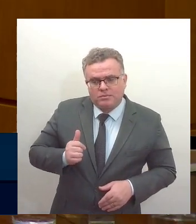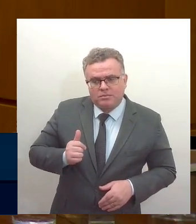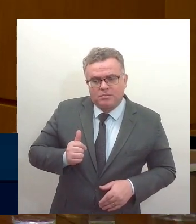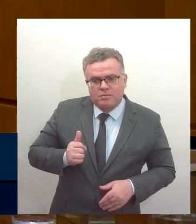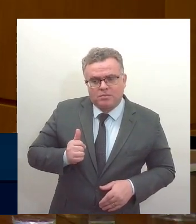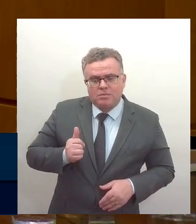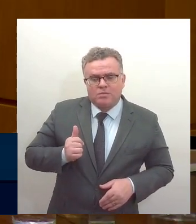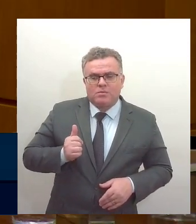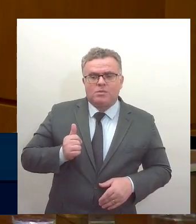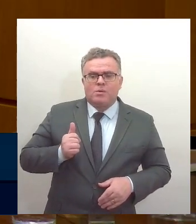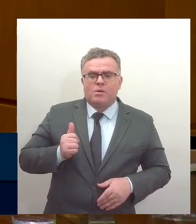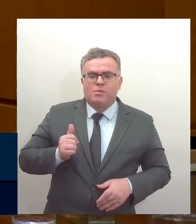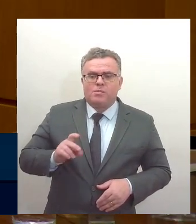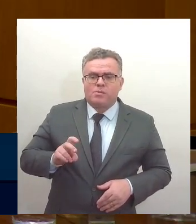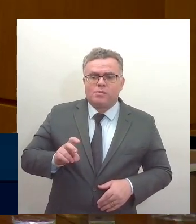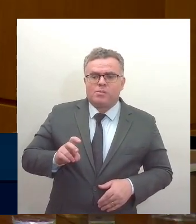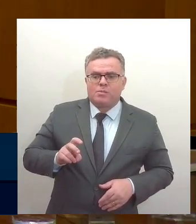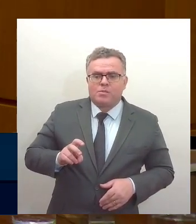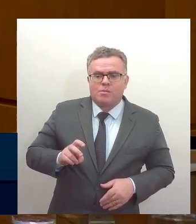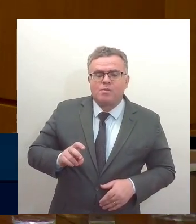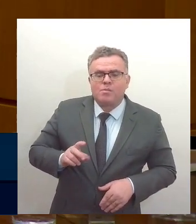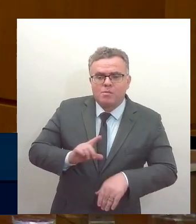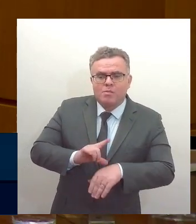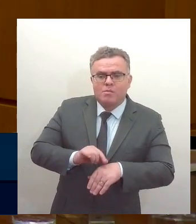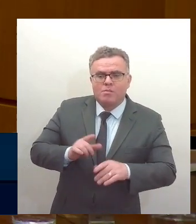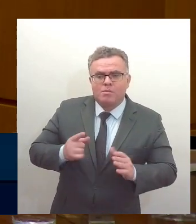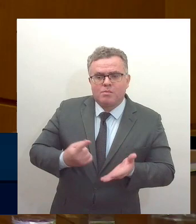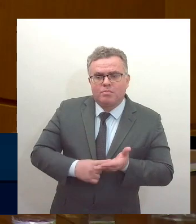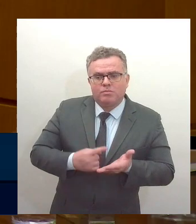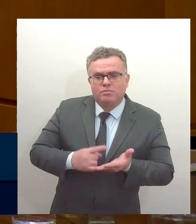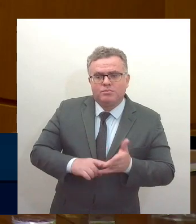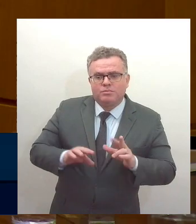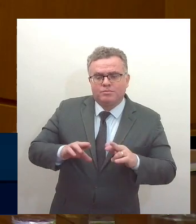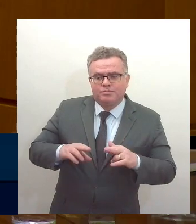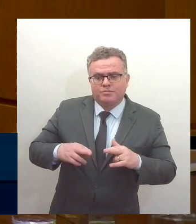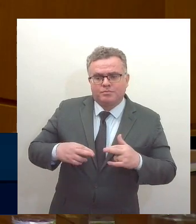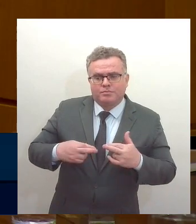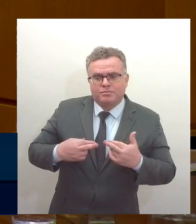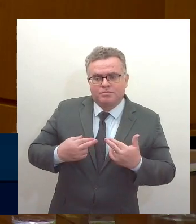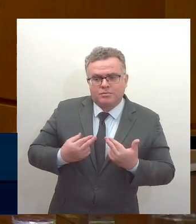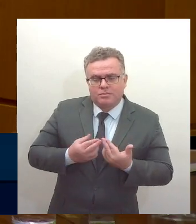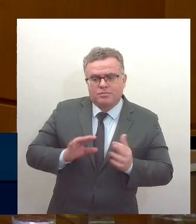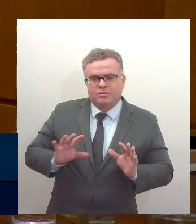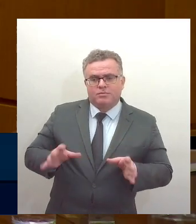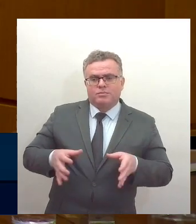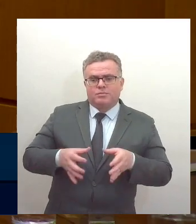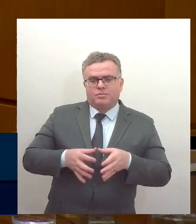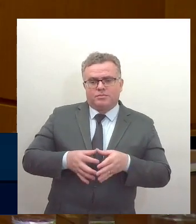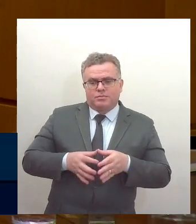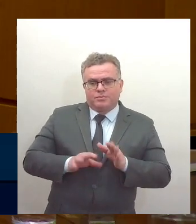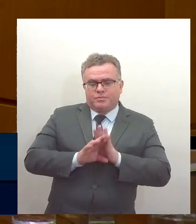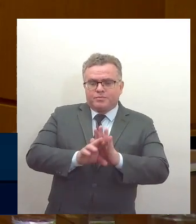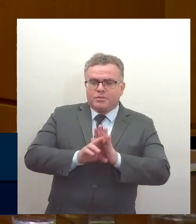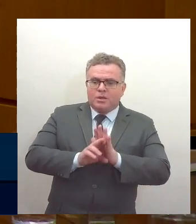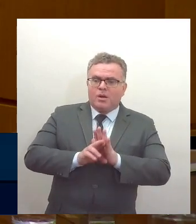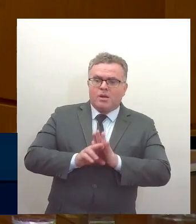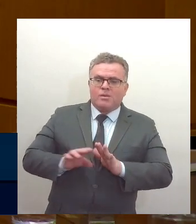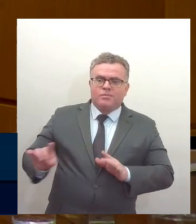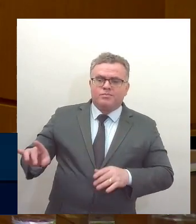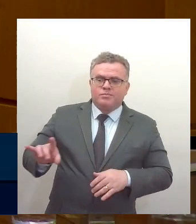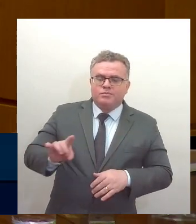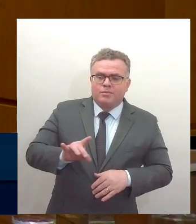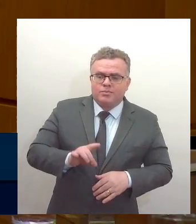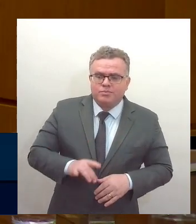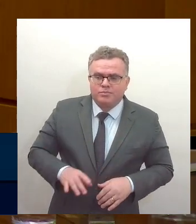iremos realizar uma reunião, né, com os representantes, né, das casas de terreiros, né, dos